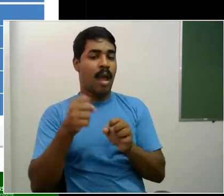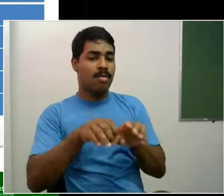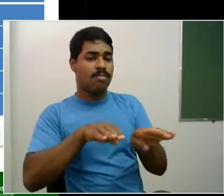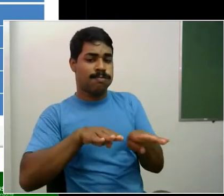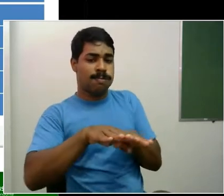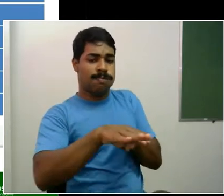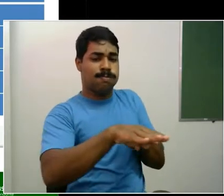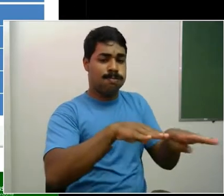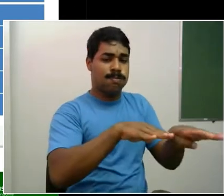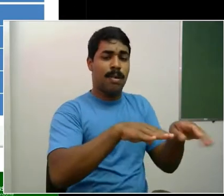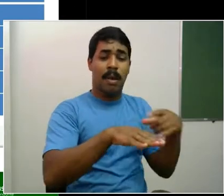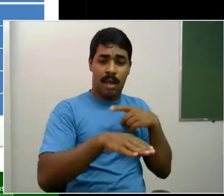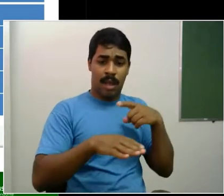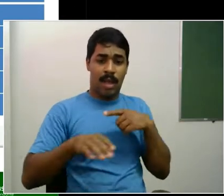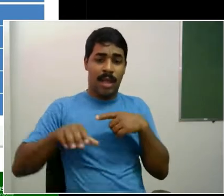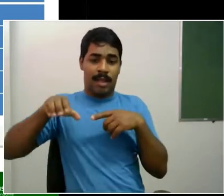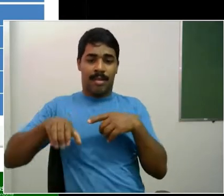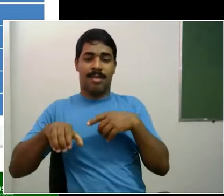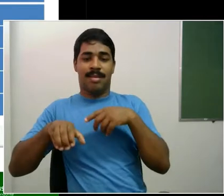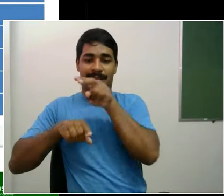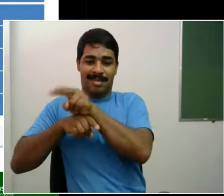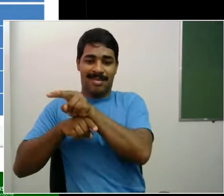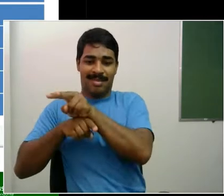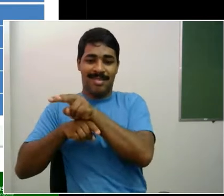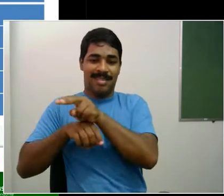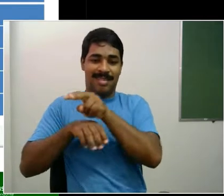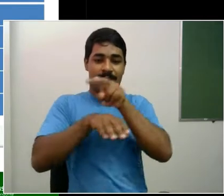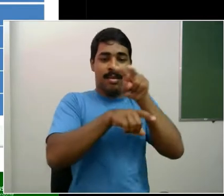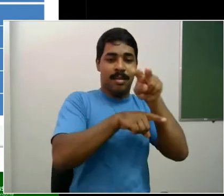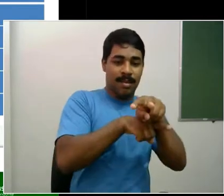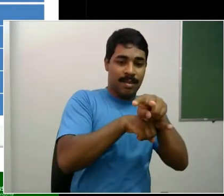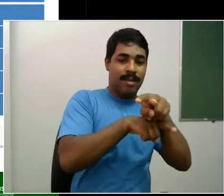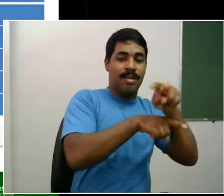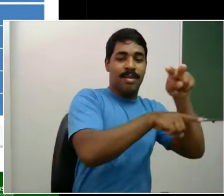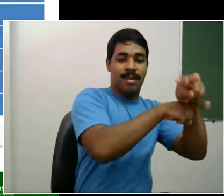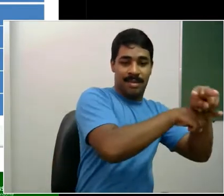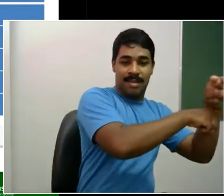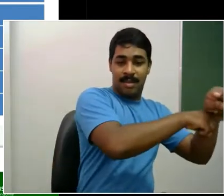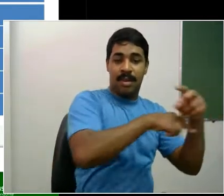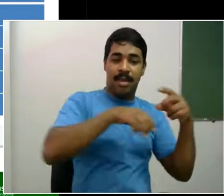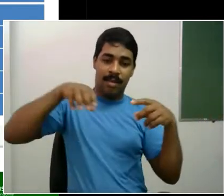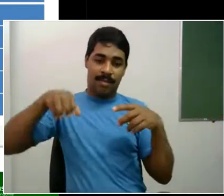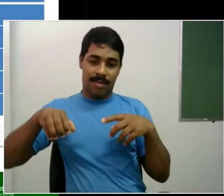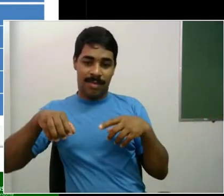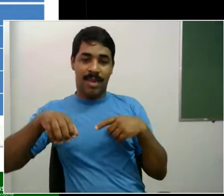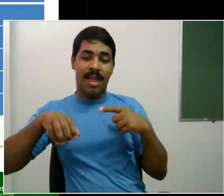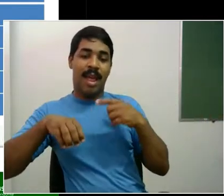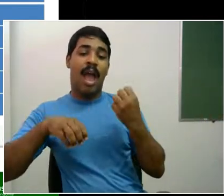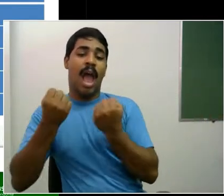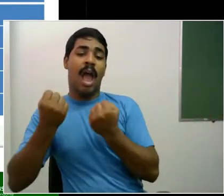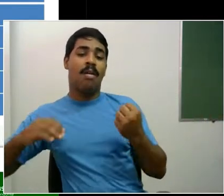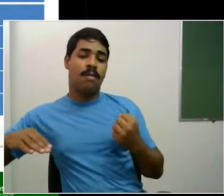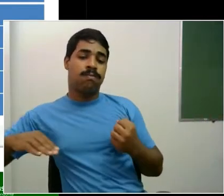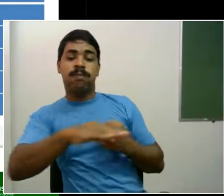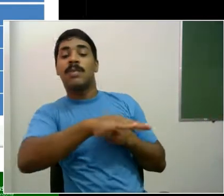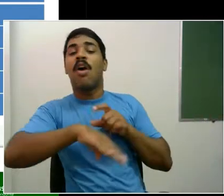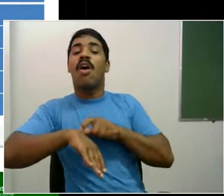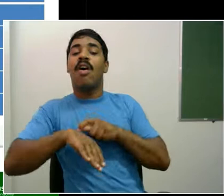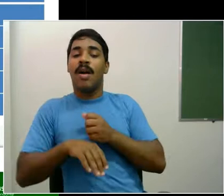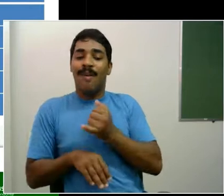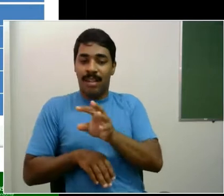de observação. Então, está aqui os 5 postos, tá bom? São registrados os instantes em que por eles